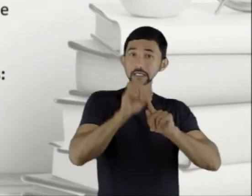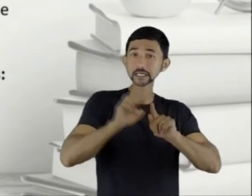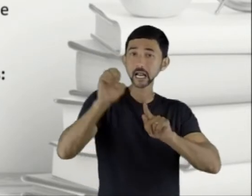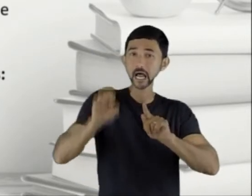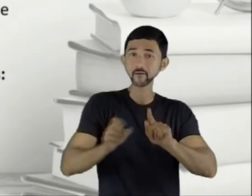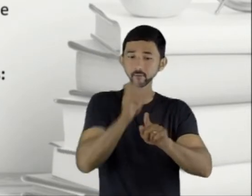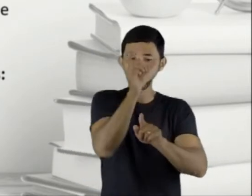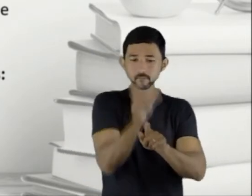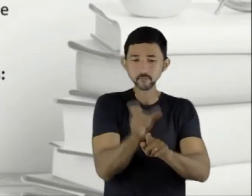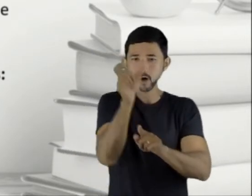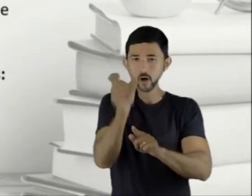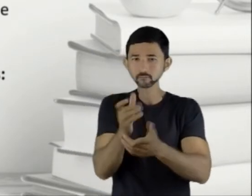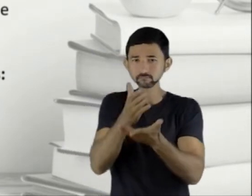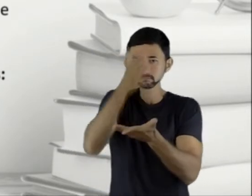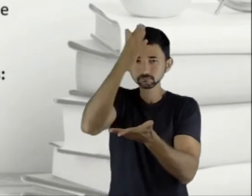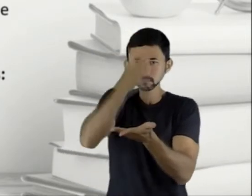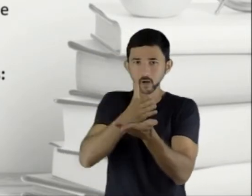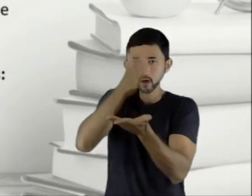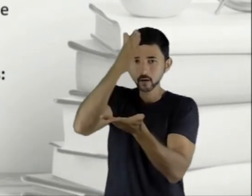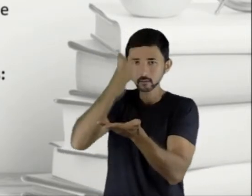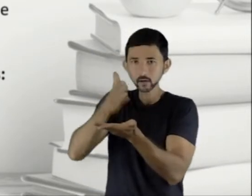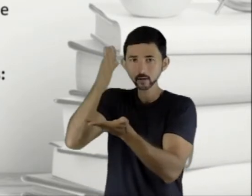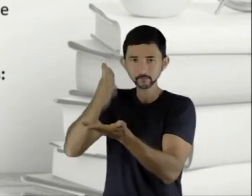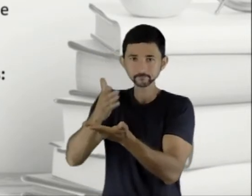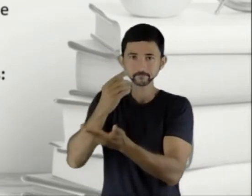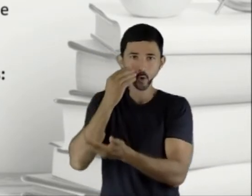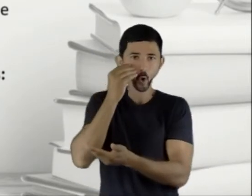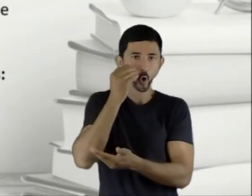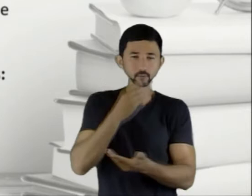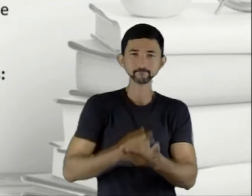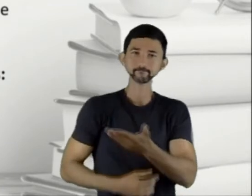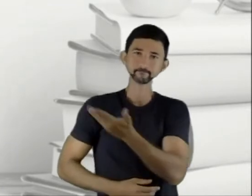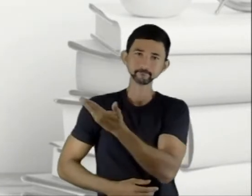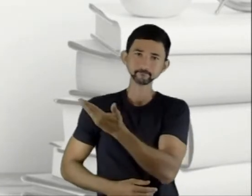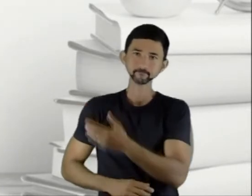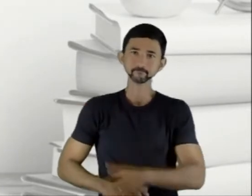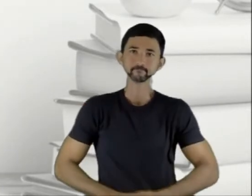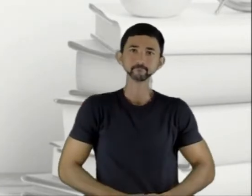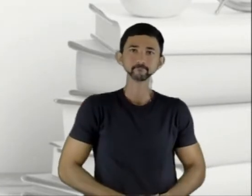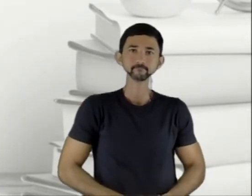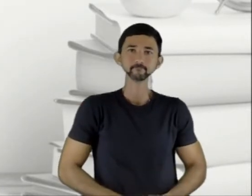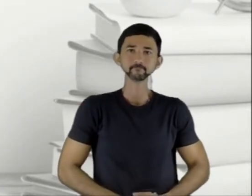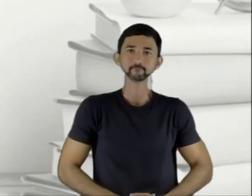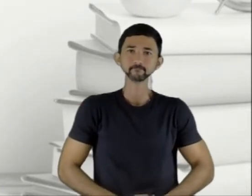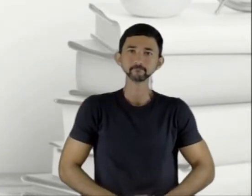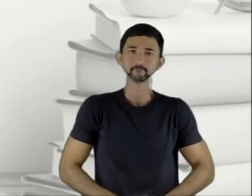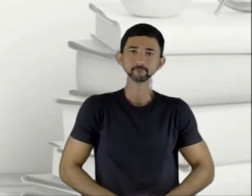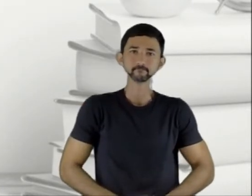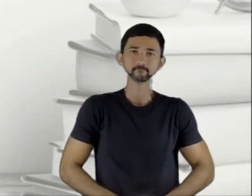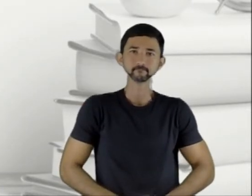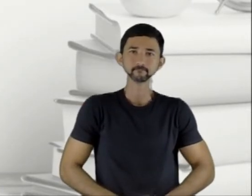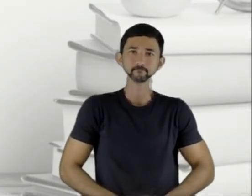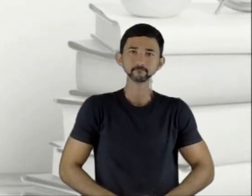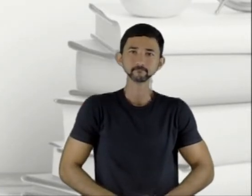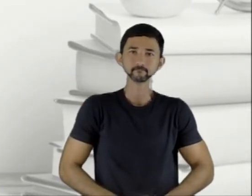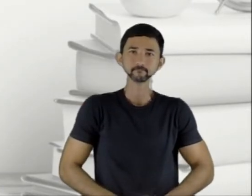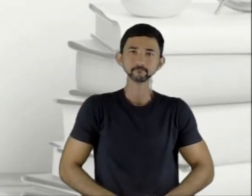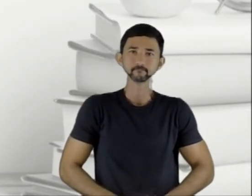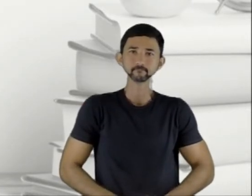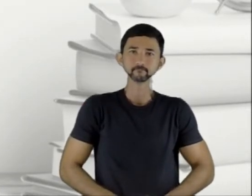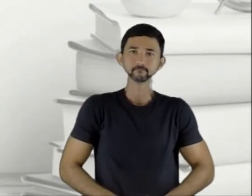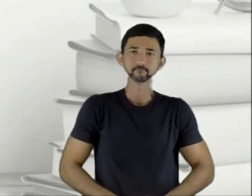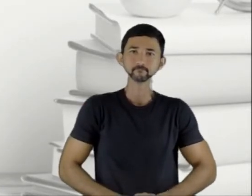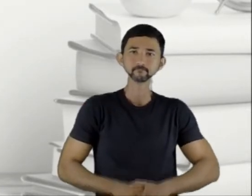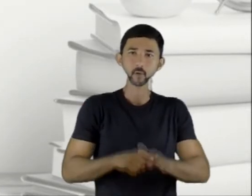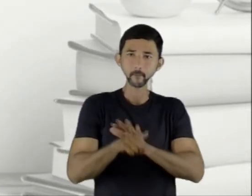barras horizontais. Vamos analisar esse gráfico, como é? Olha lá. Nós temos a